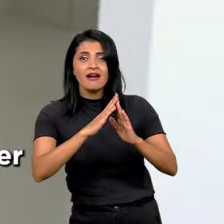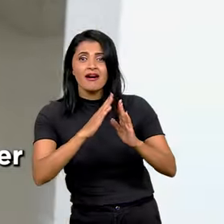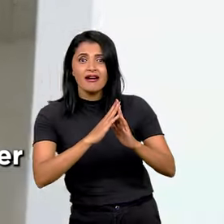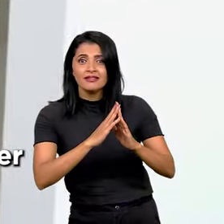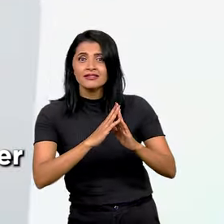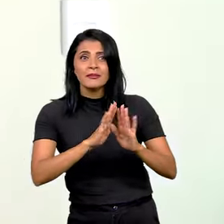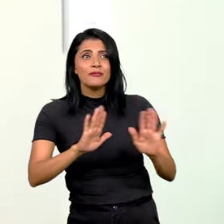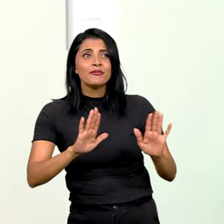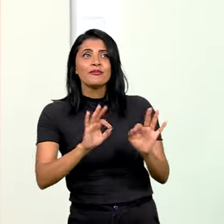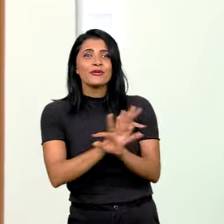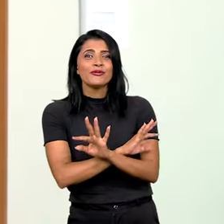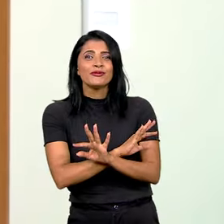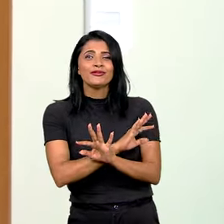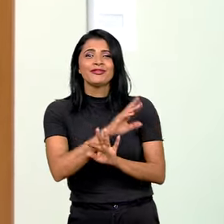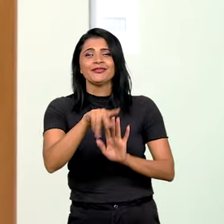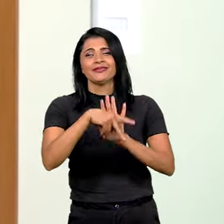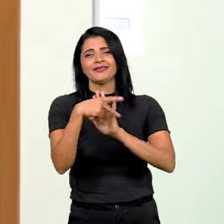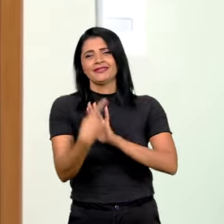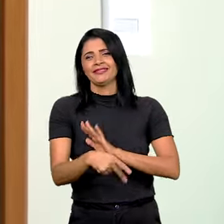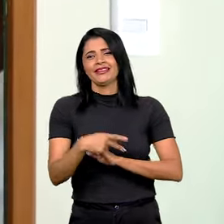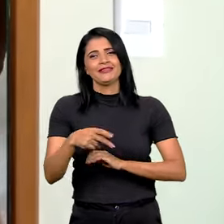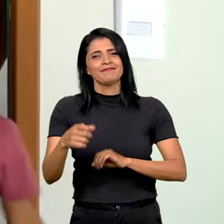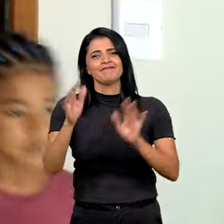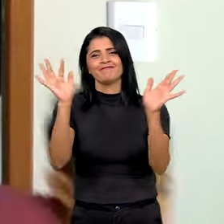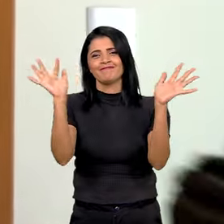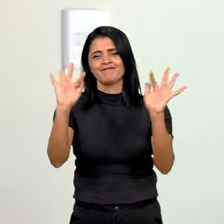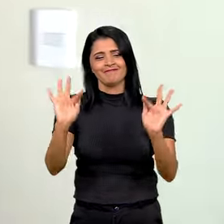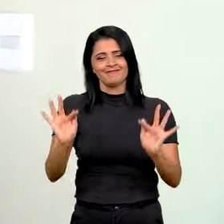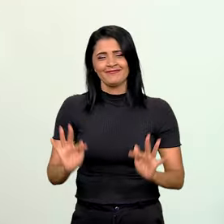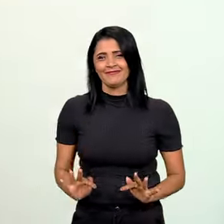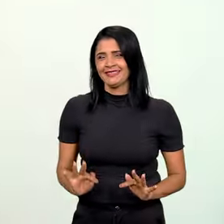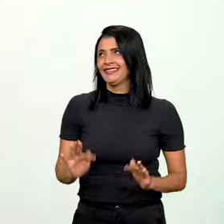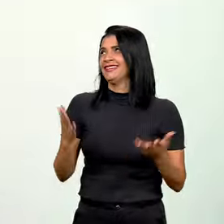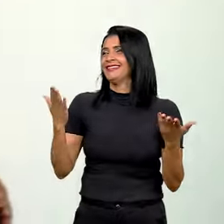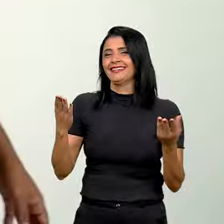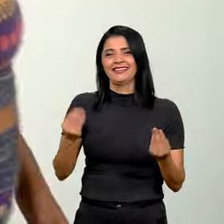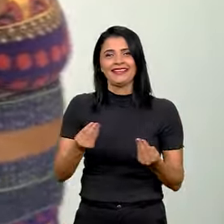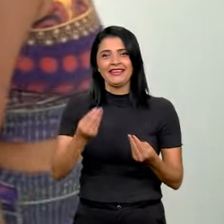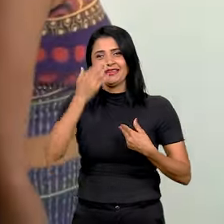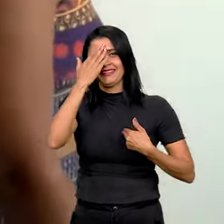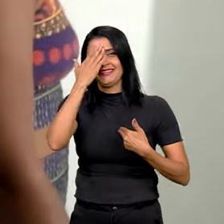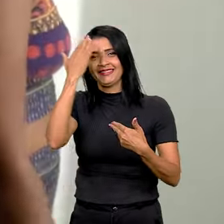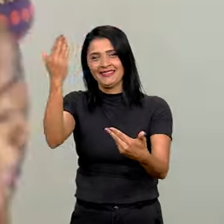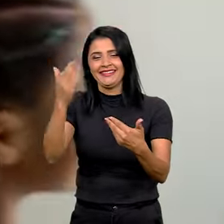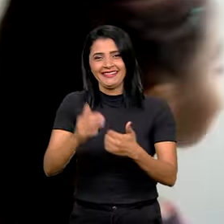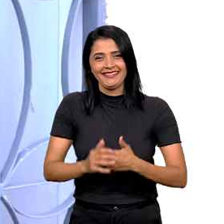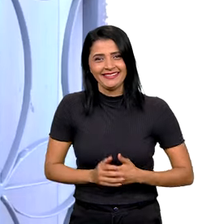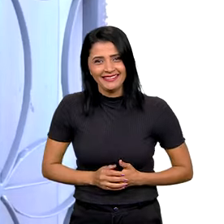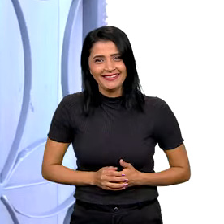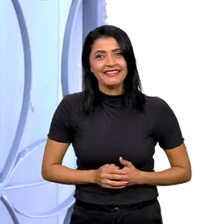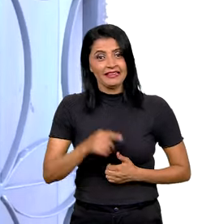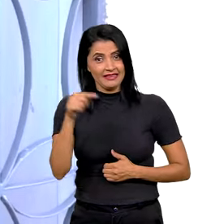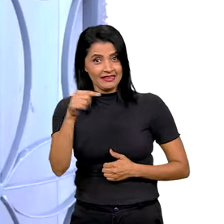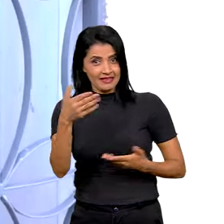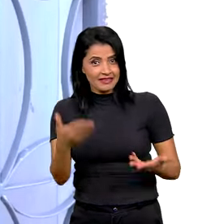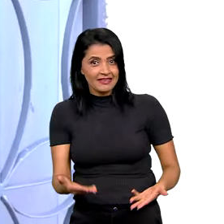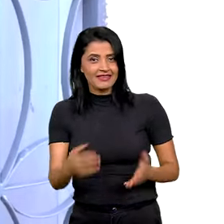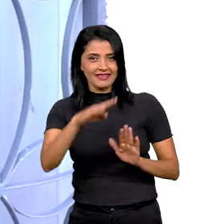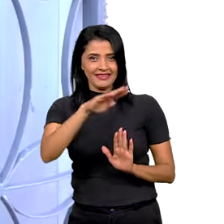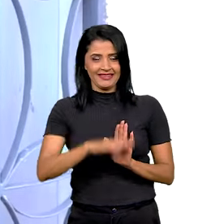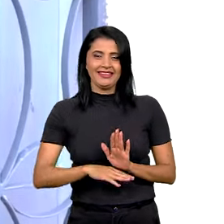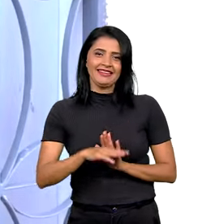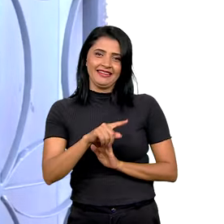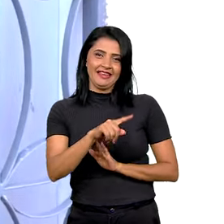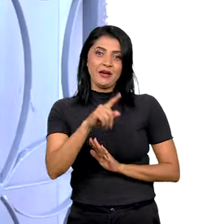minha casa né então é muito satisfatório é arm Maria de uma imensa gratidão esse programa